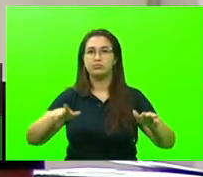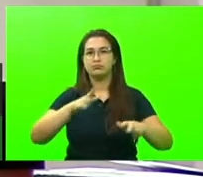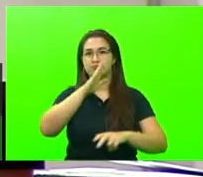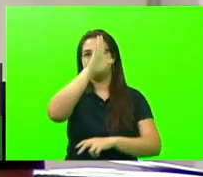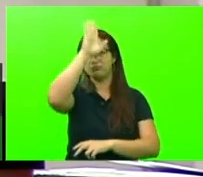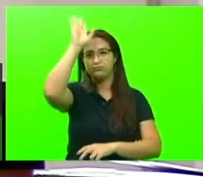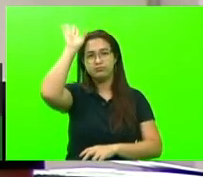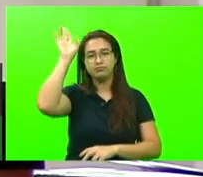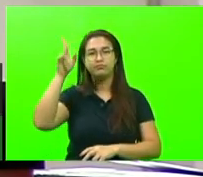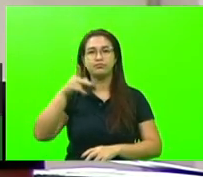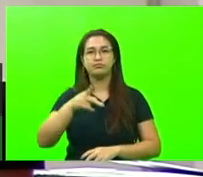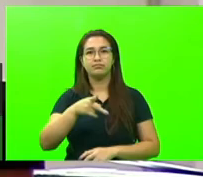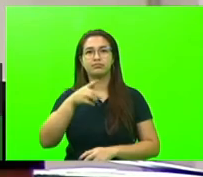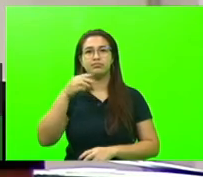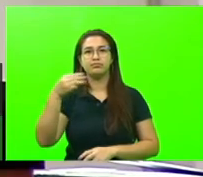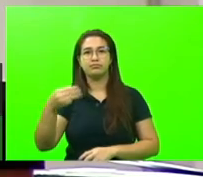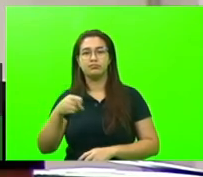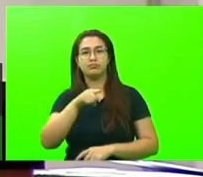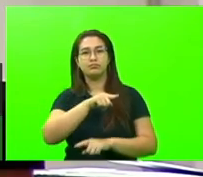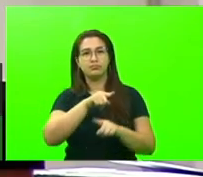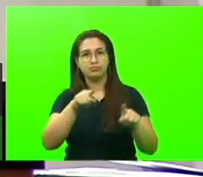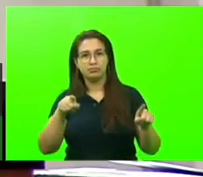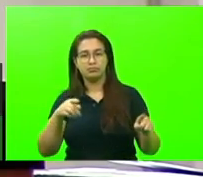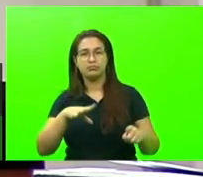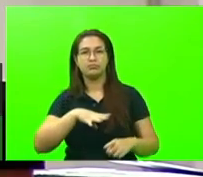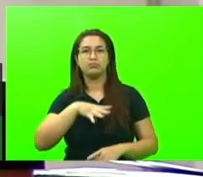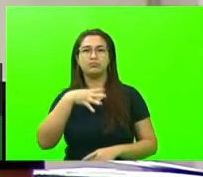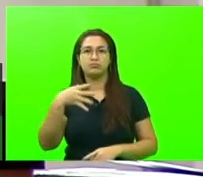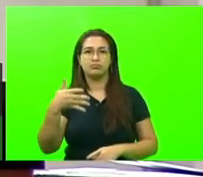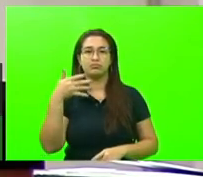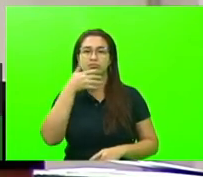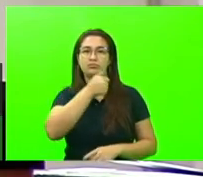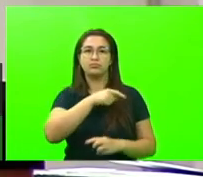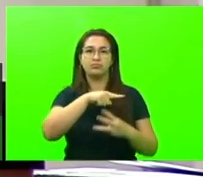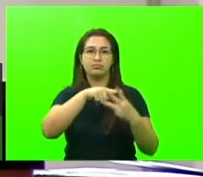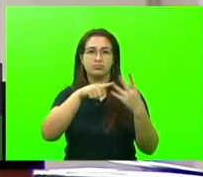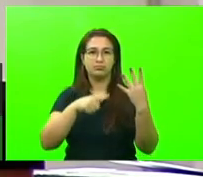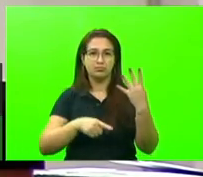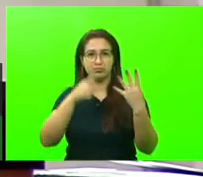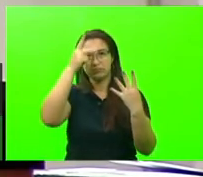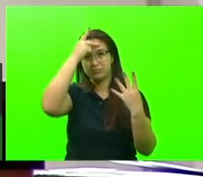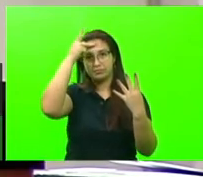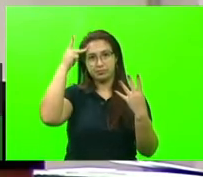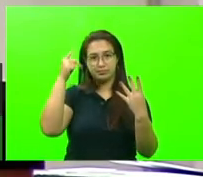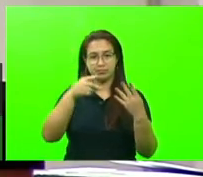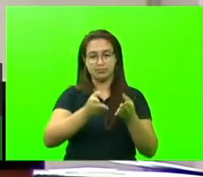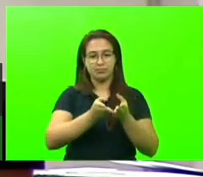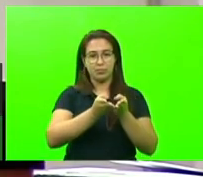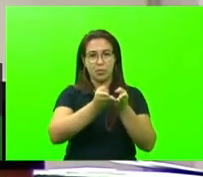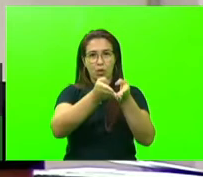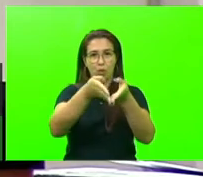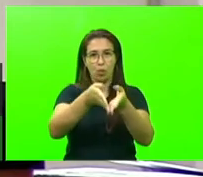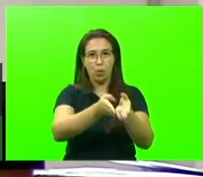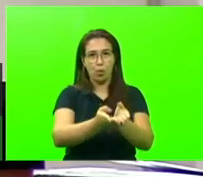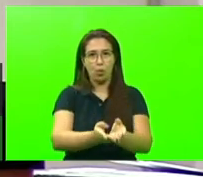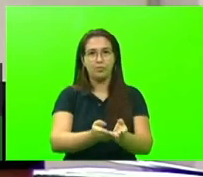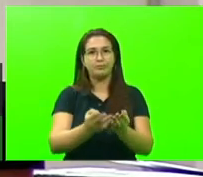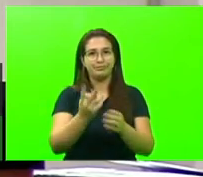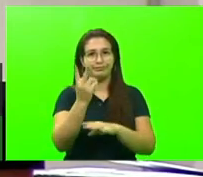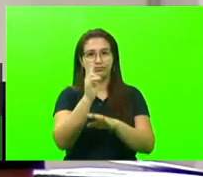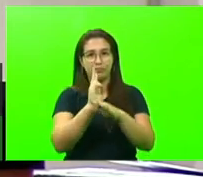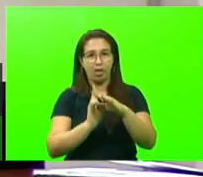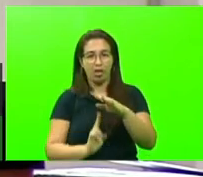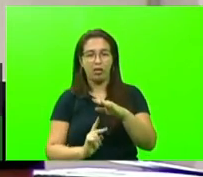Polícia Militar pelo ato de bravura no salvamento de 4 vítimas de um naufrágio. Em discussão?